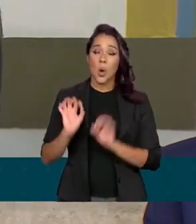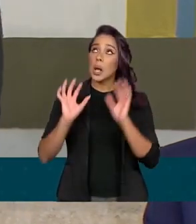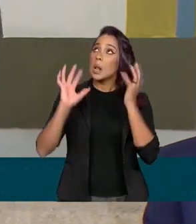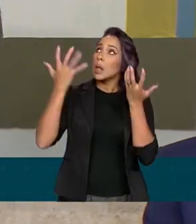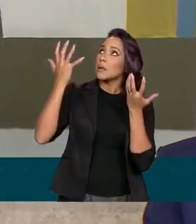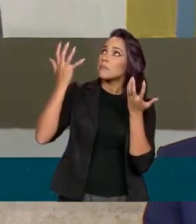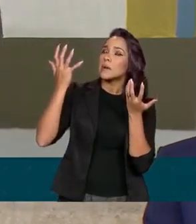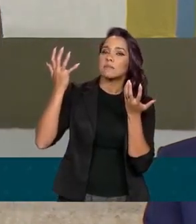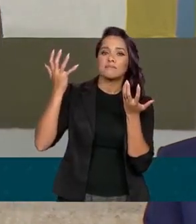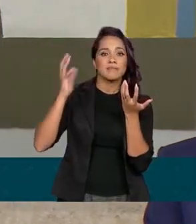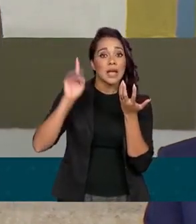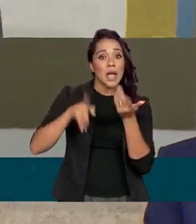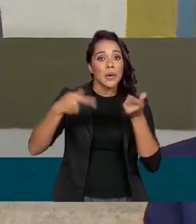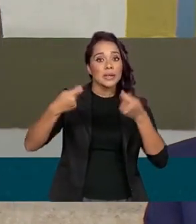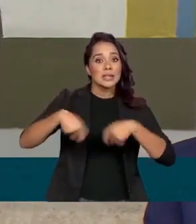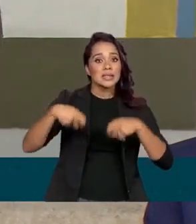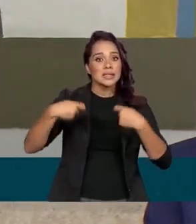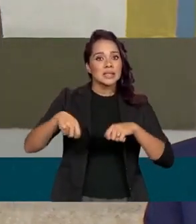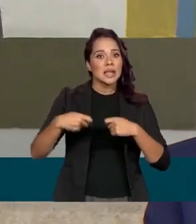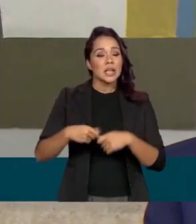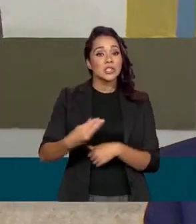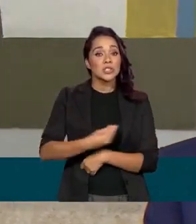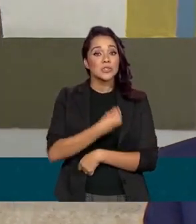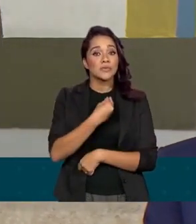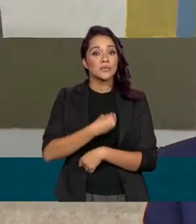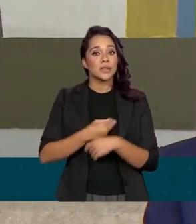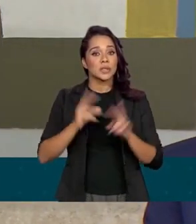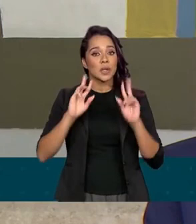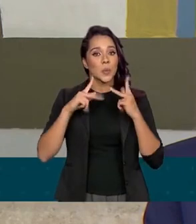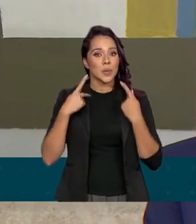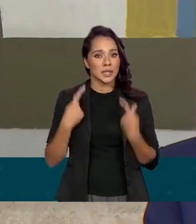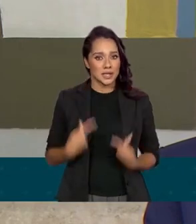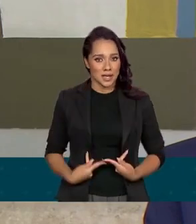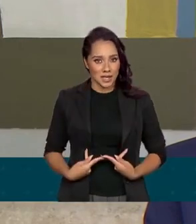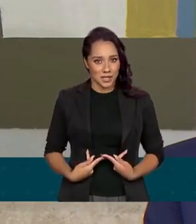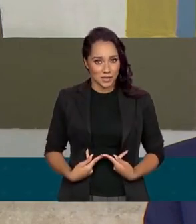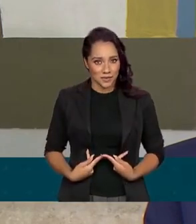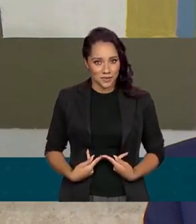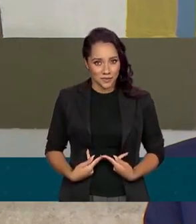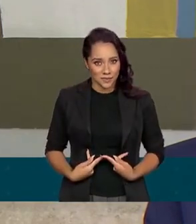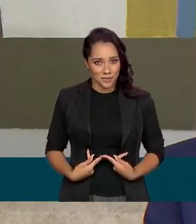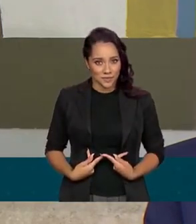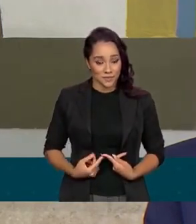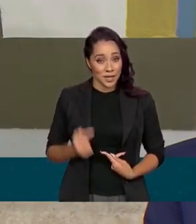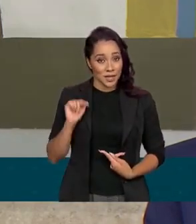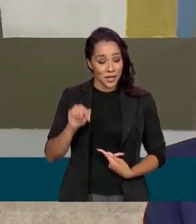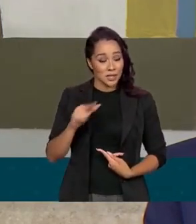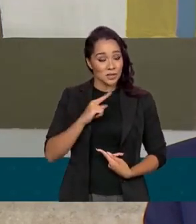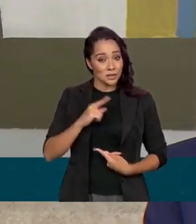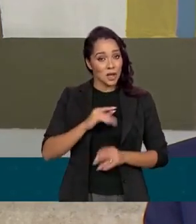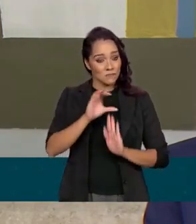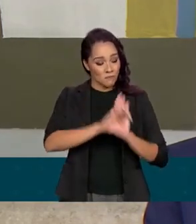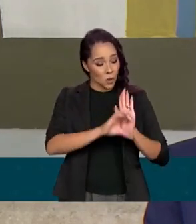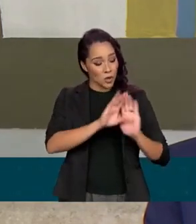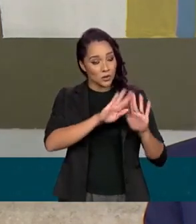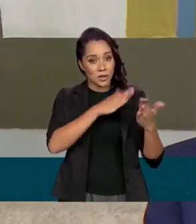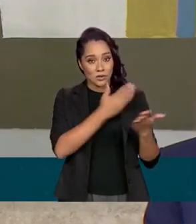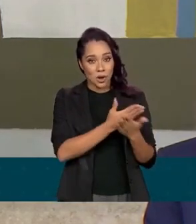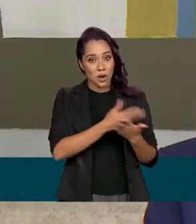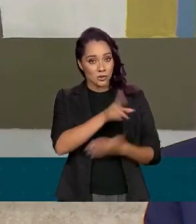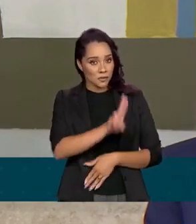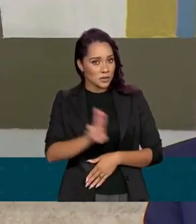clima é uma necessidade de sobrevivência da humanidade. Isso está no currículo escolar das